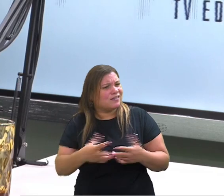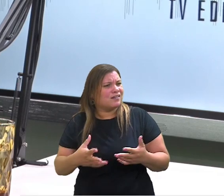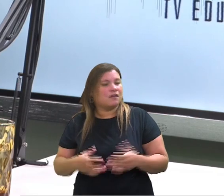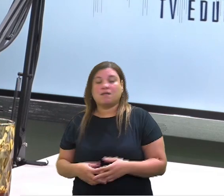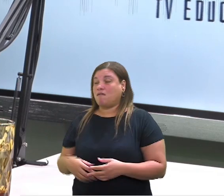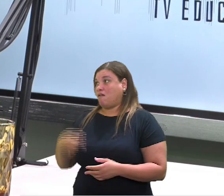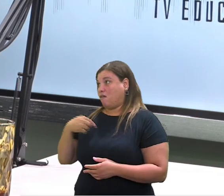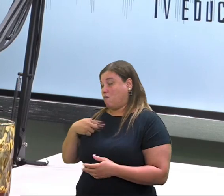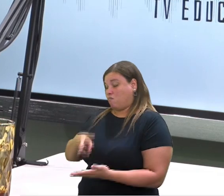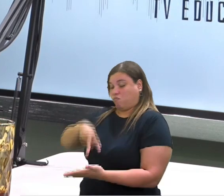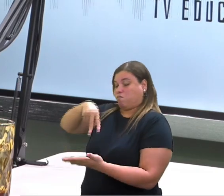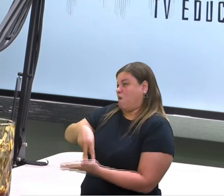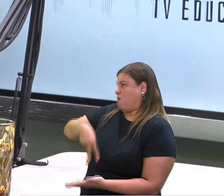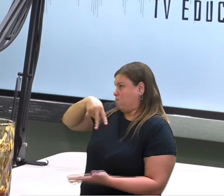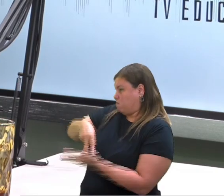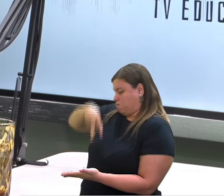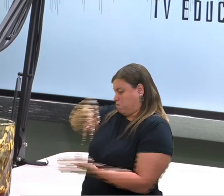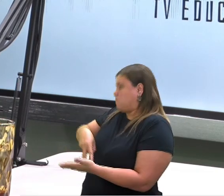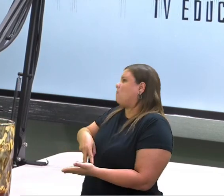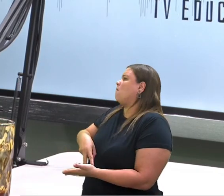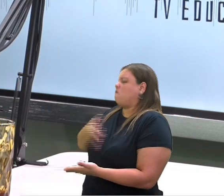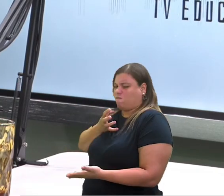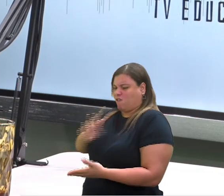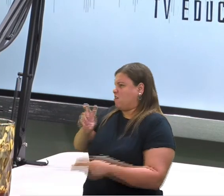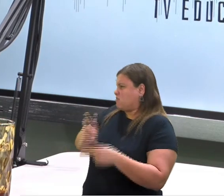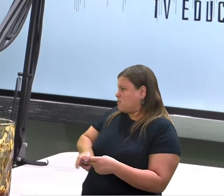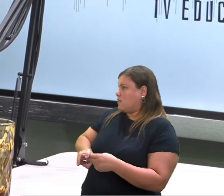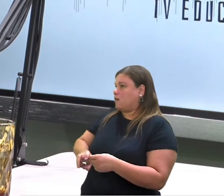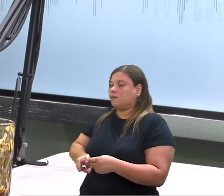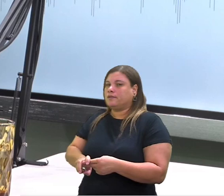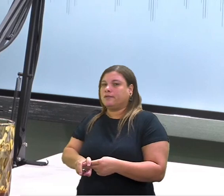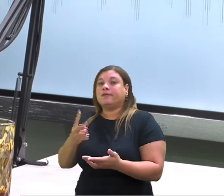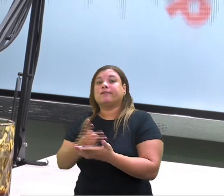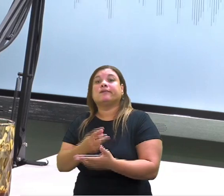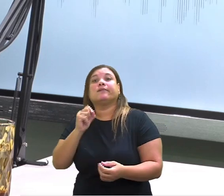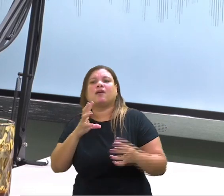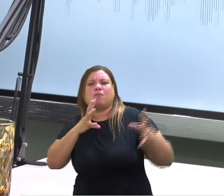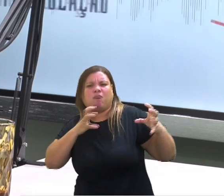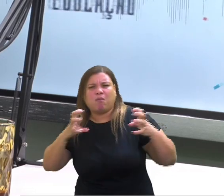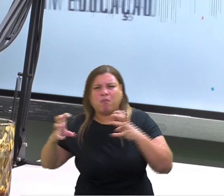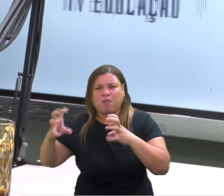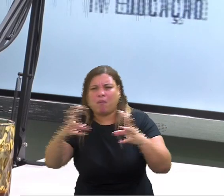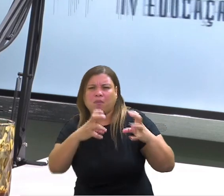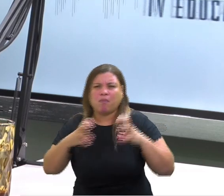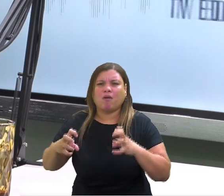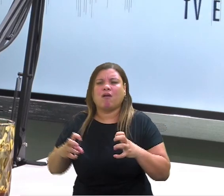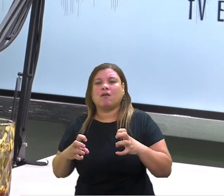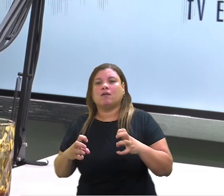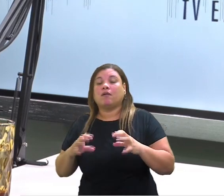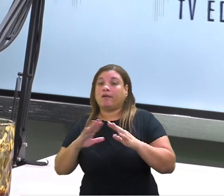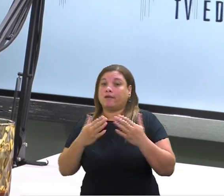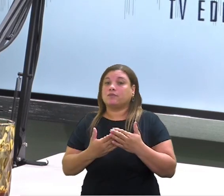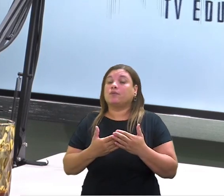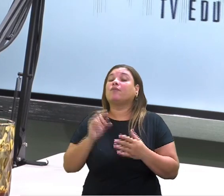não ia sentar. E começaram uma discussão e uma briga. E aí chamaram a polícia. Eu cheguei até o